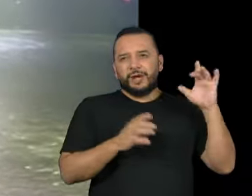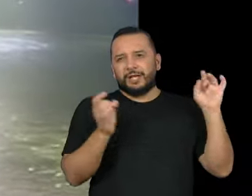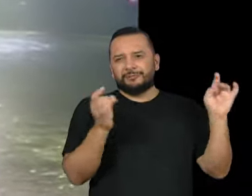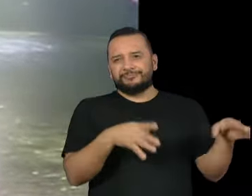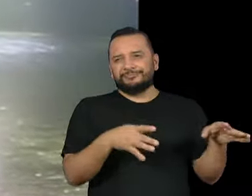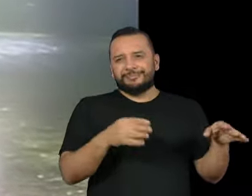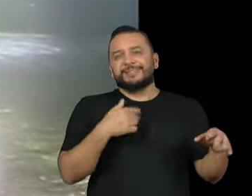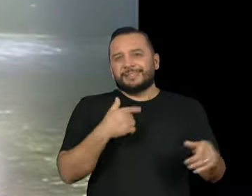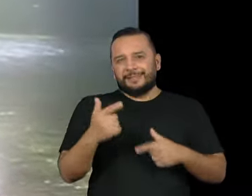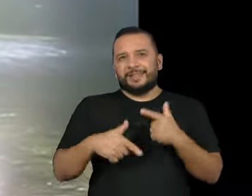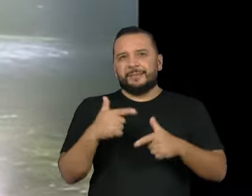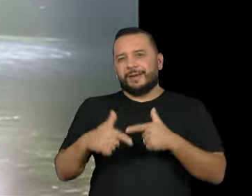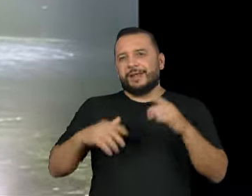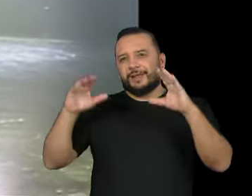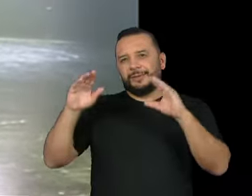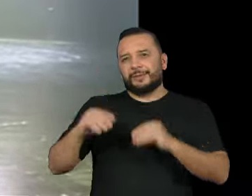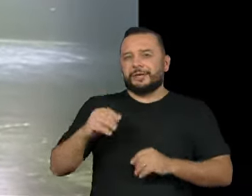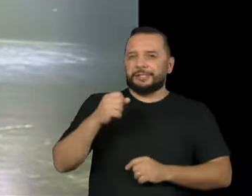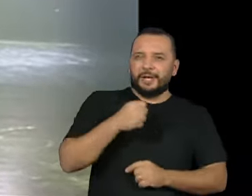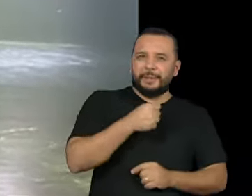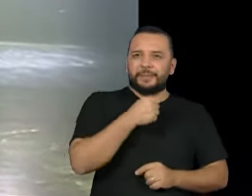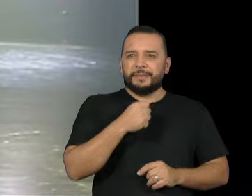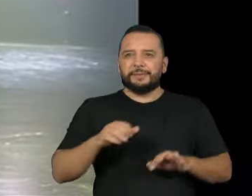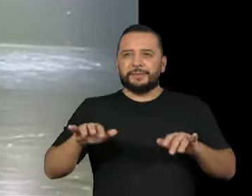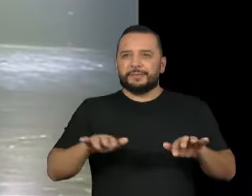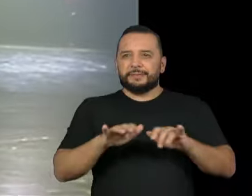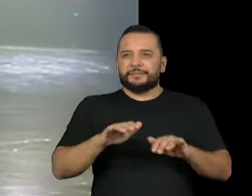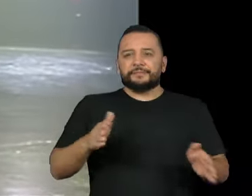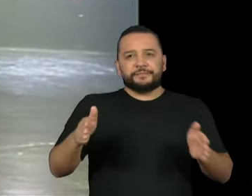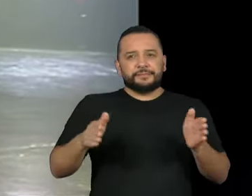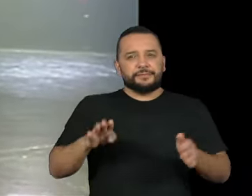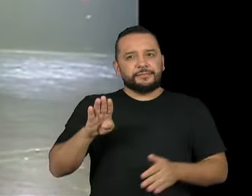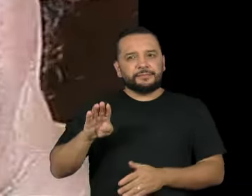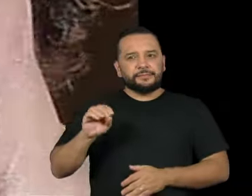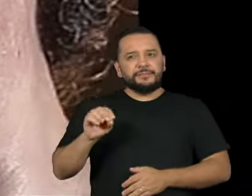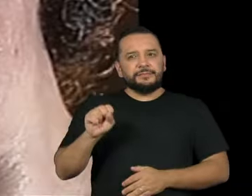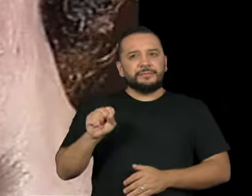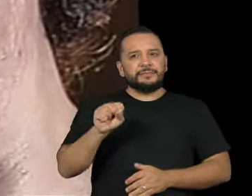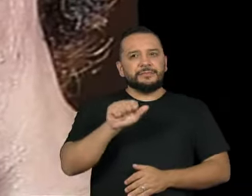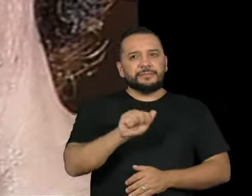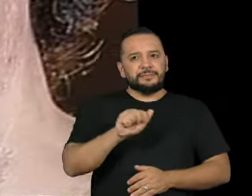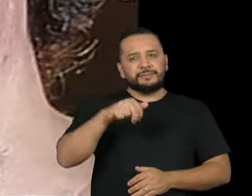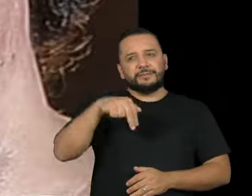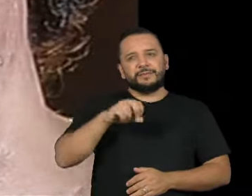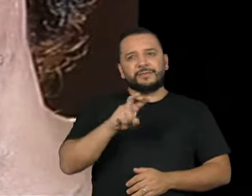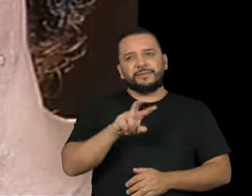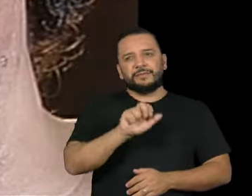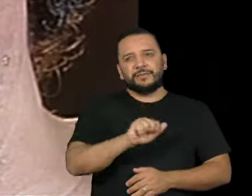trabalhar na noite, cantando nos templos da Bossa Nova, em São Paulo.